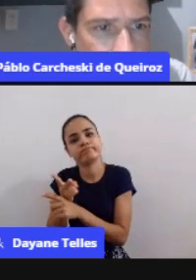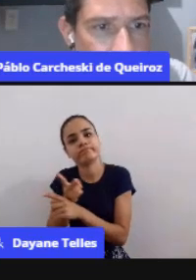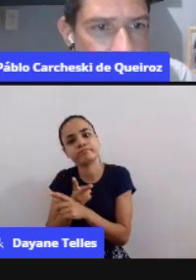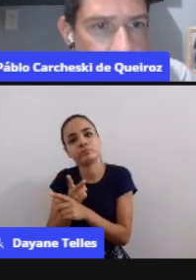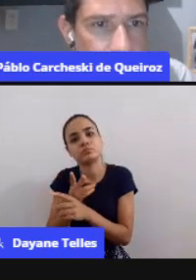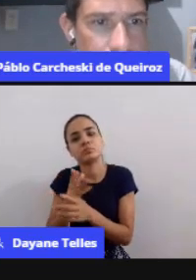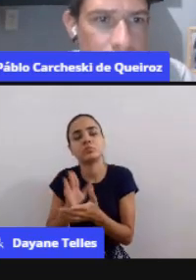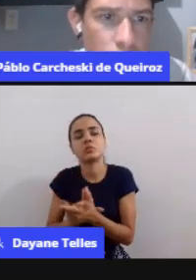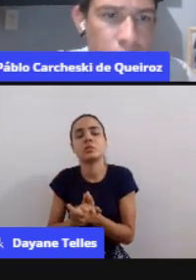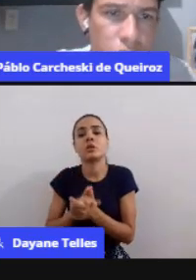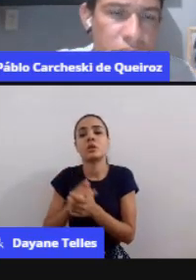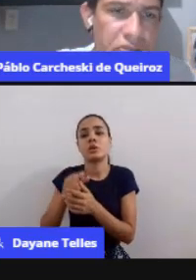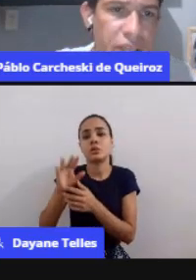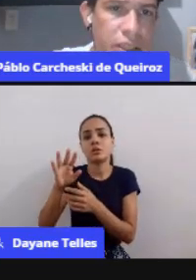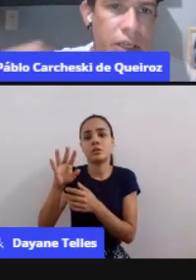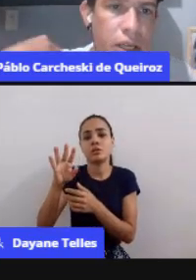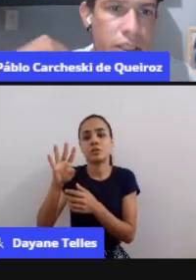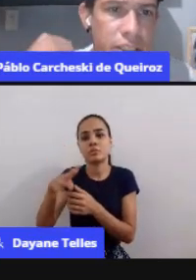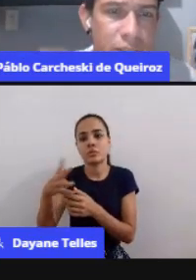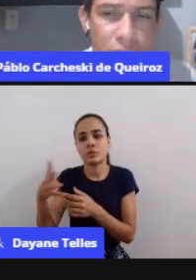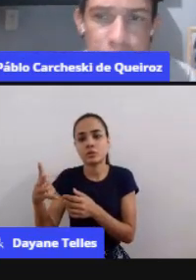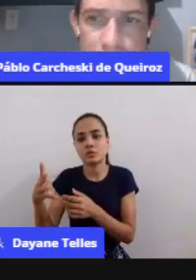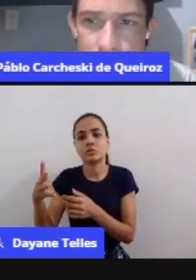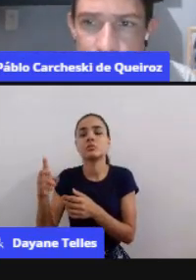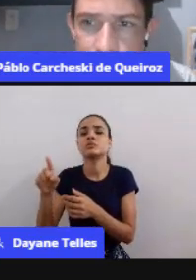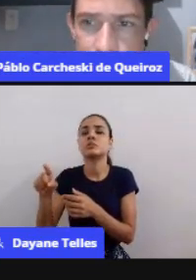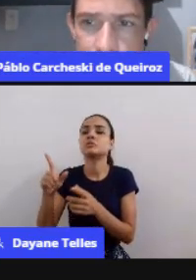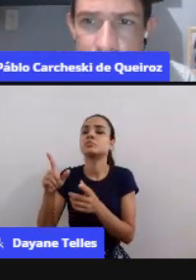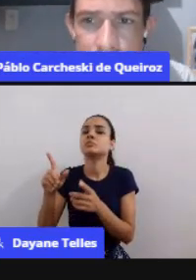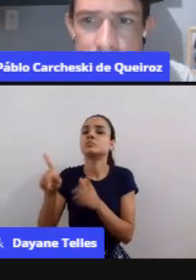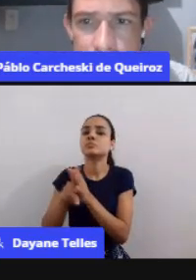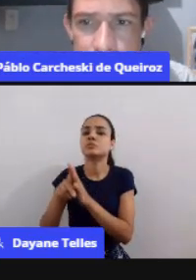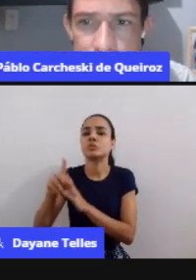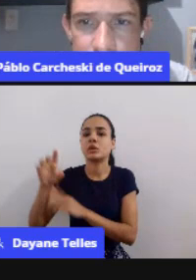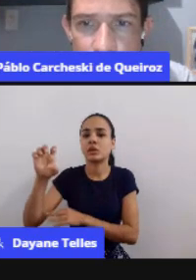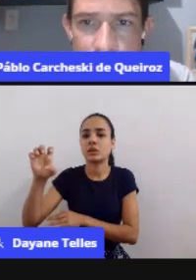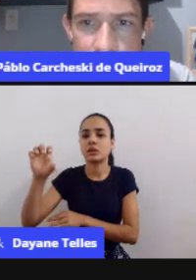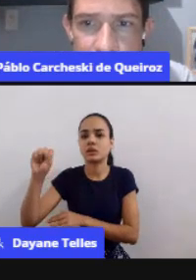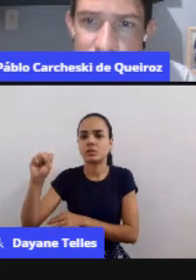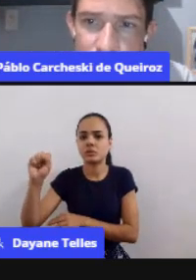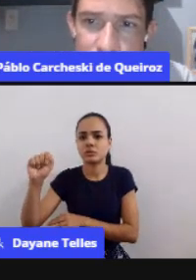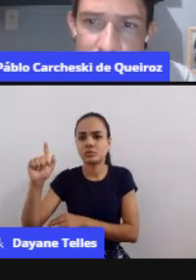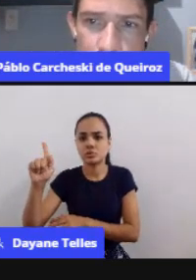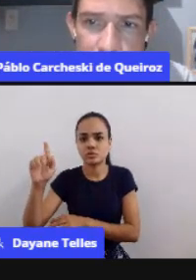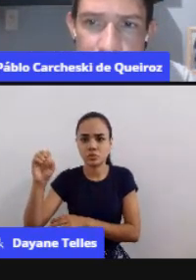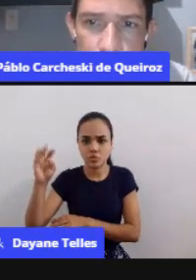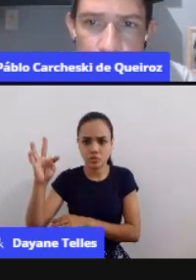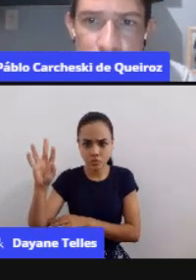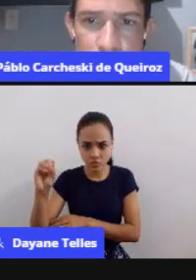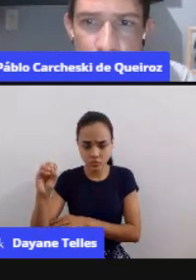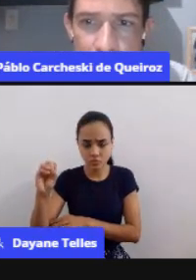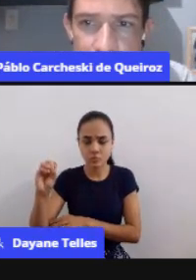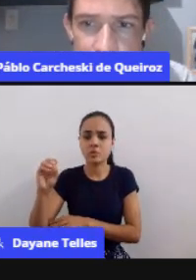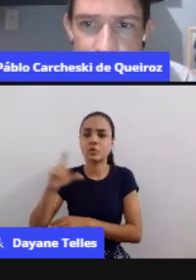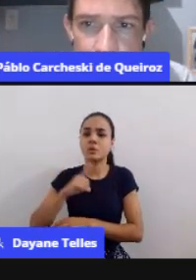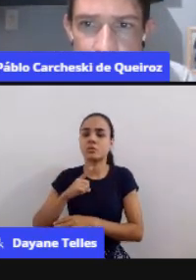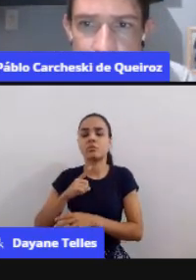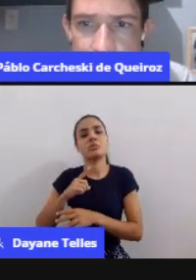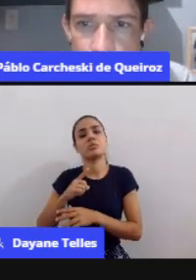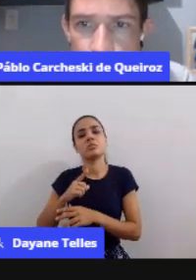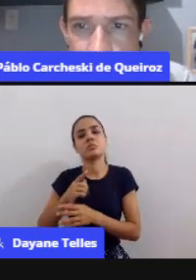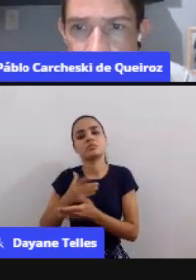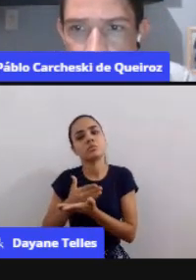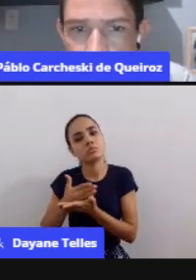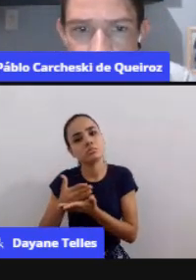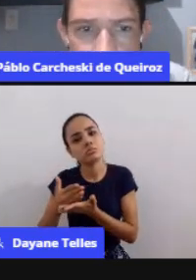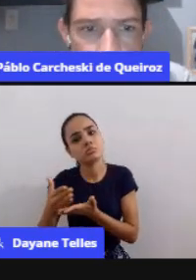existiu, né? Ela começou a ser feita em determinado período, né? E aí existem algumas relações. Então, o professor pode explorar isso,